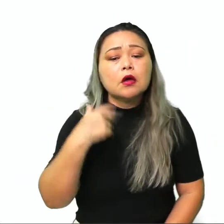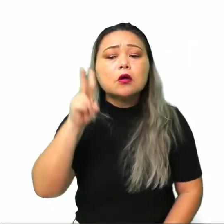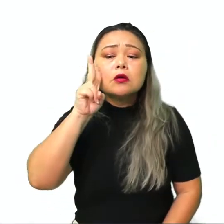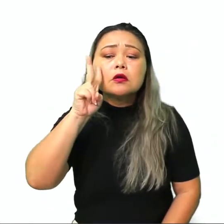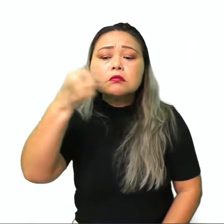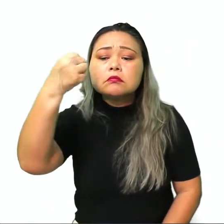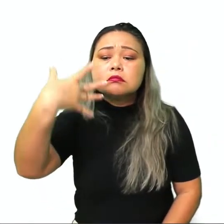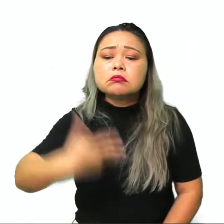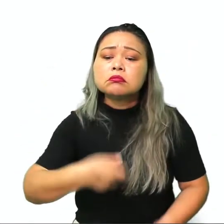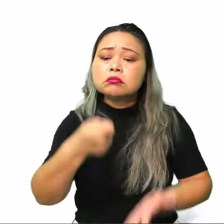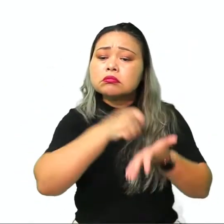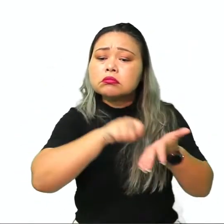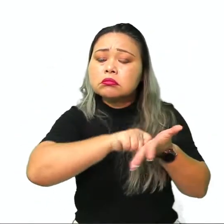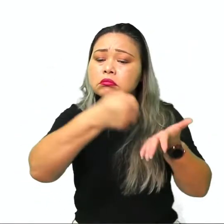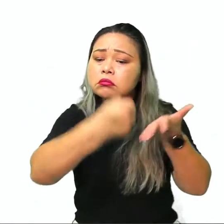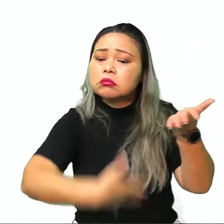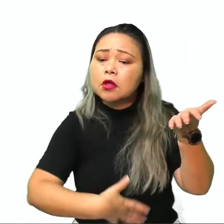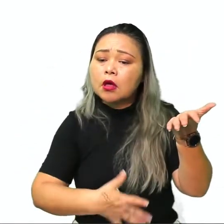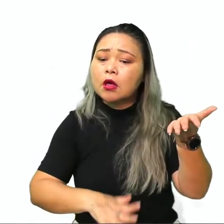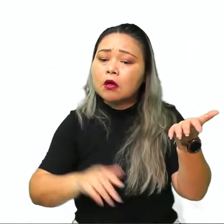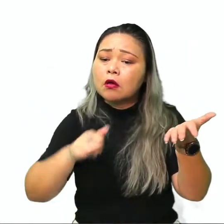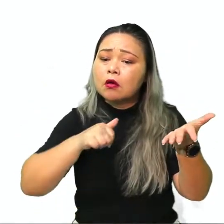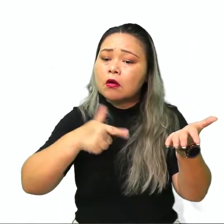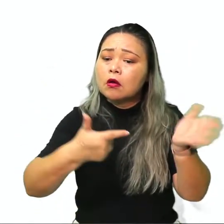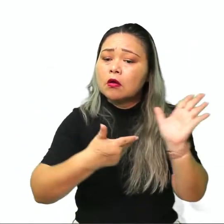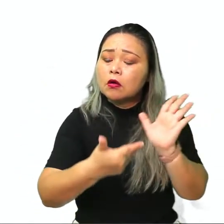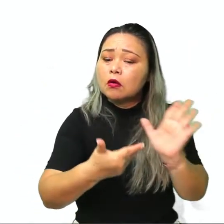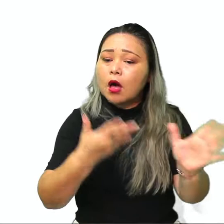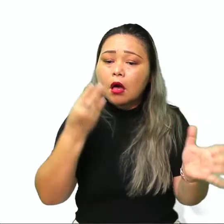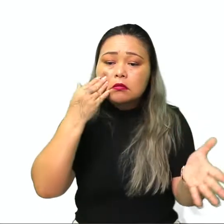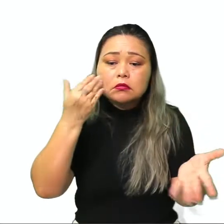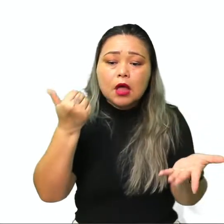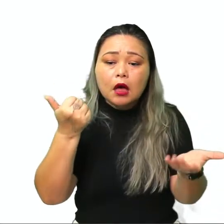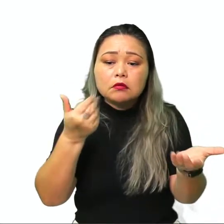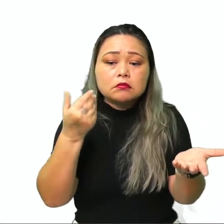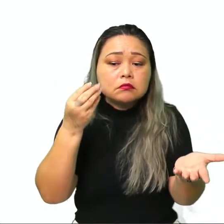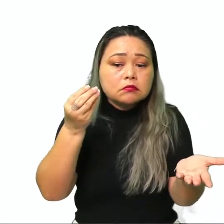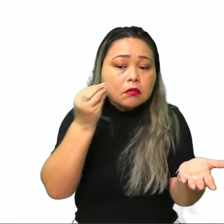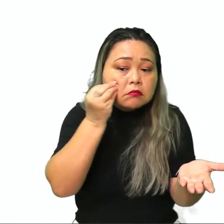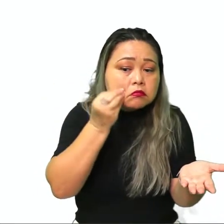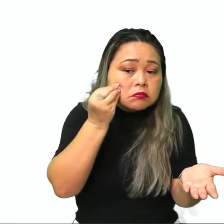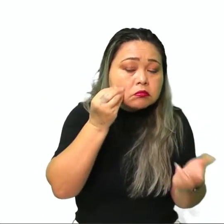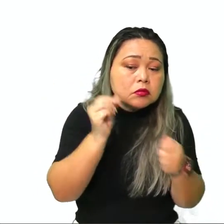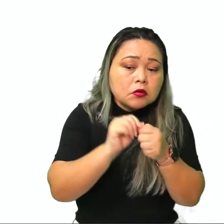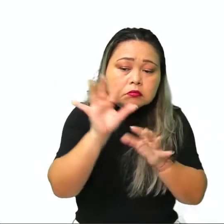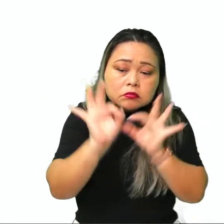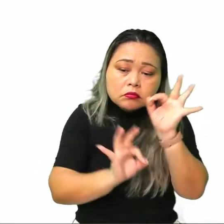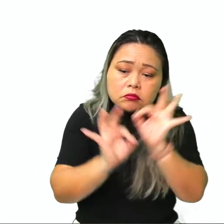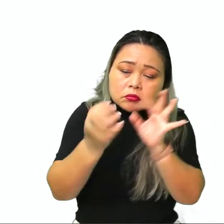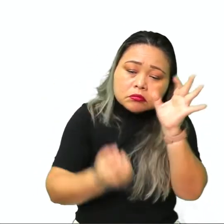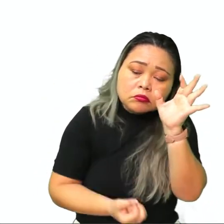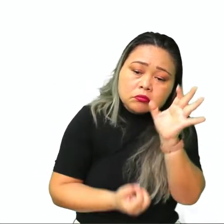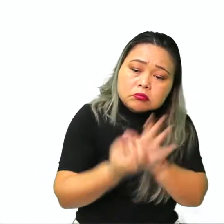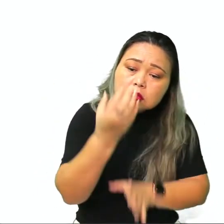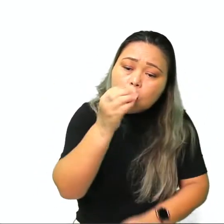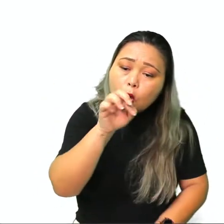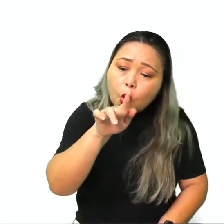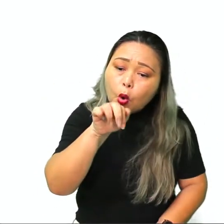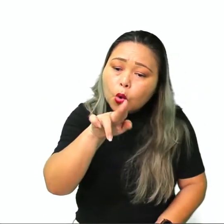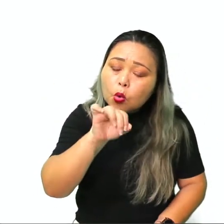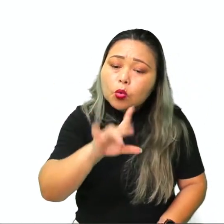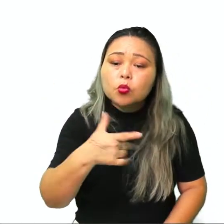da descrição do trabalho de Oparin Haldane para a formação dos primeiros